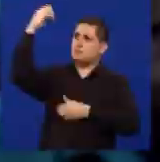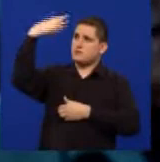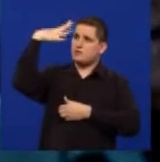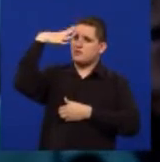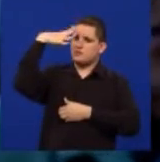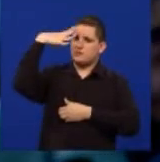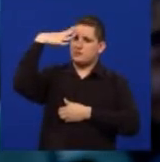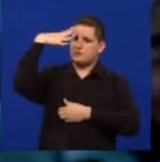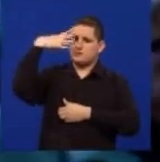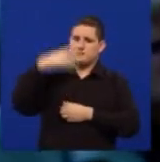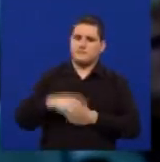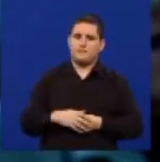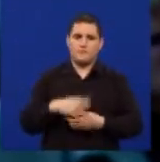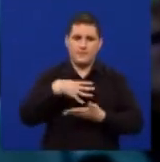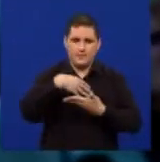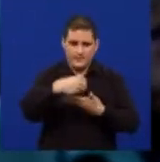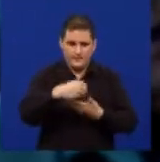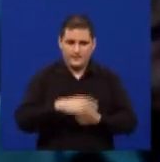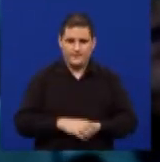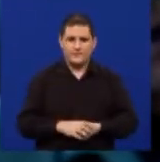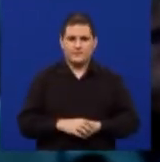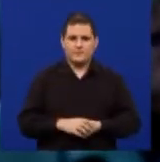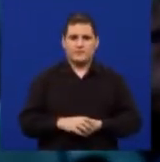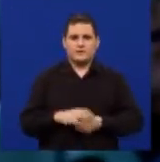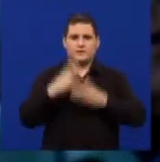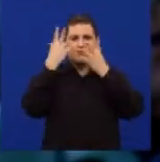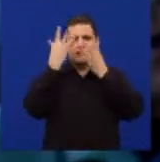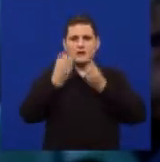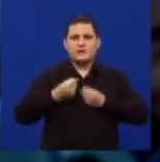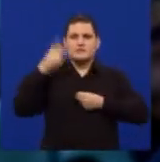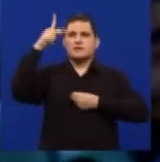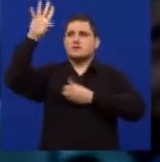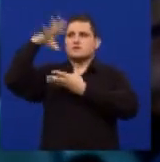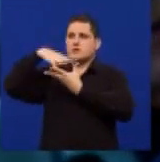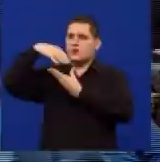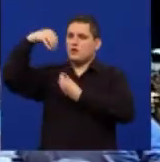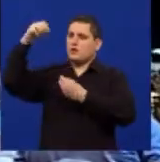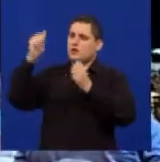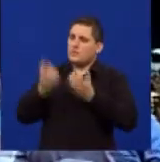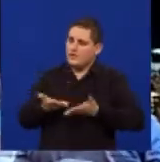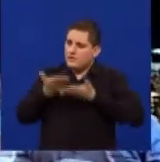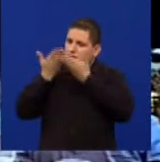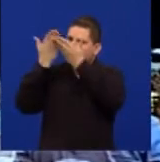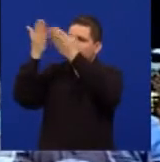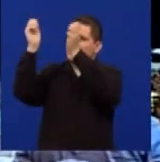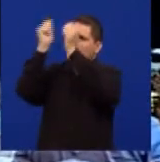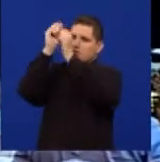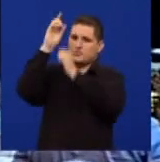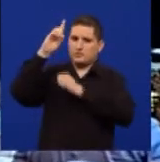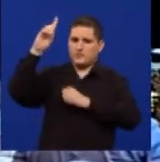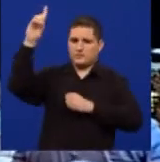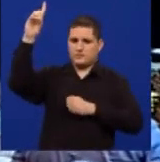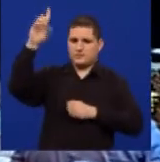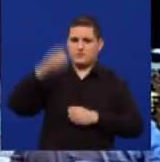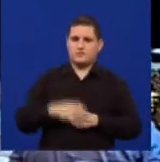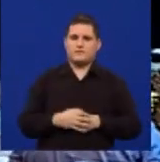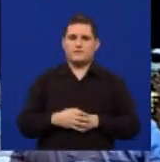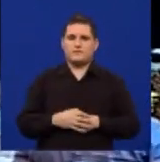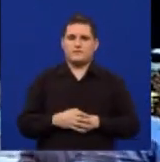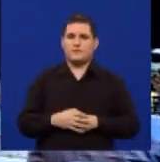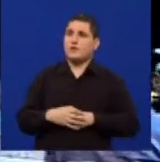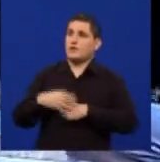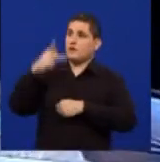a sua alma, levando-a à presença do Altíssimo. Nas vossas mãos, Pai